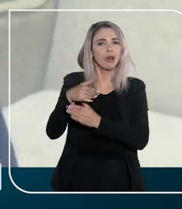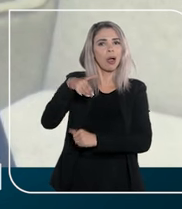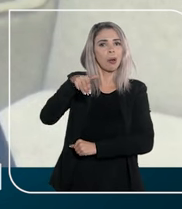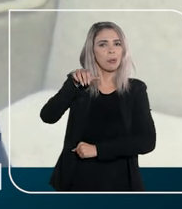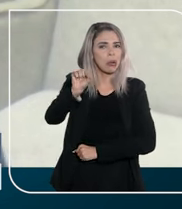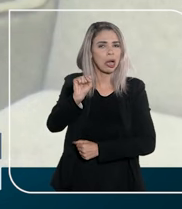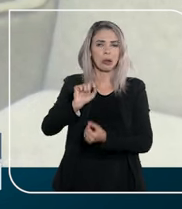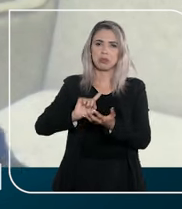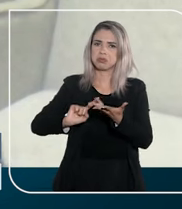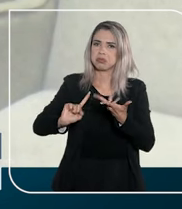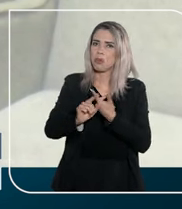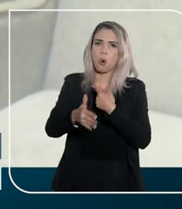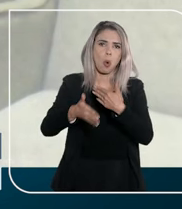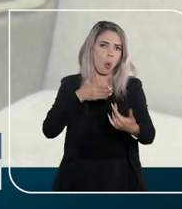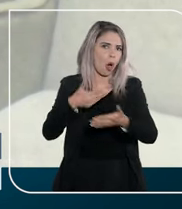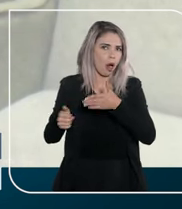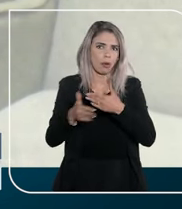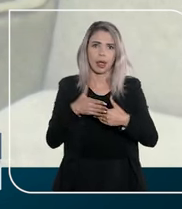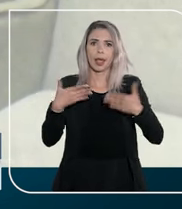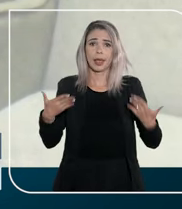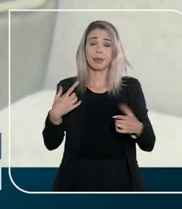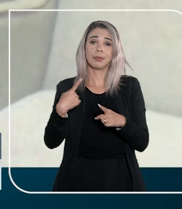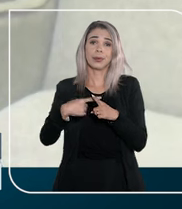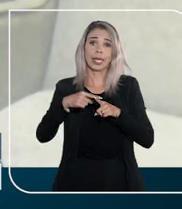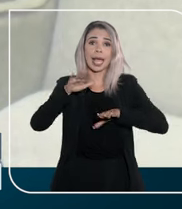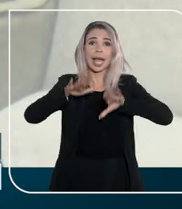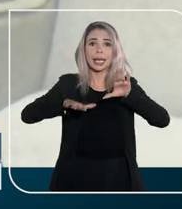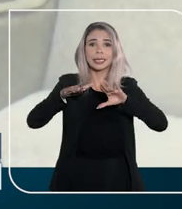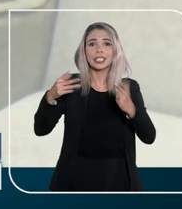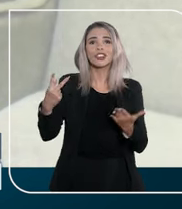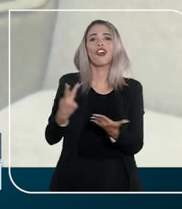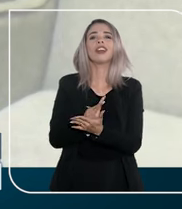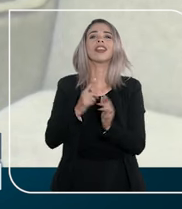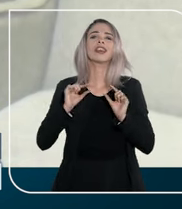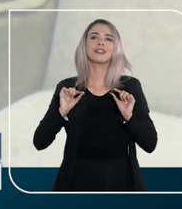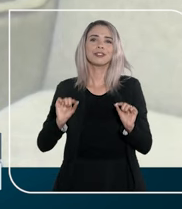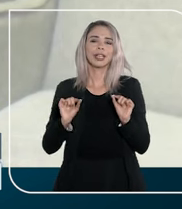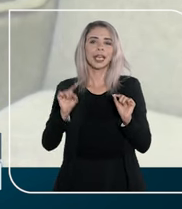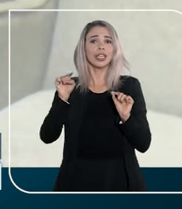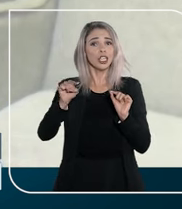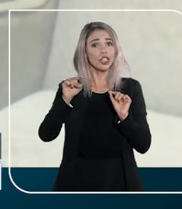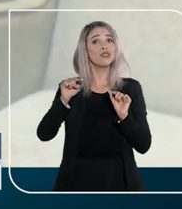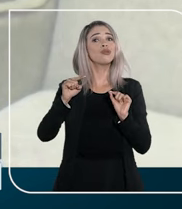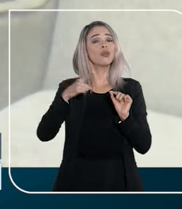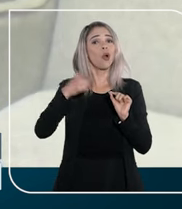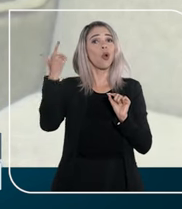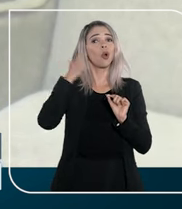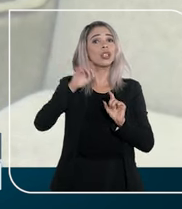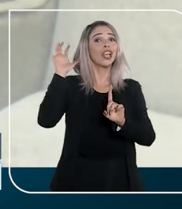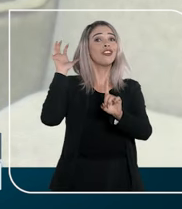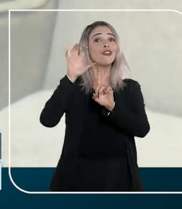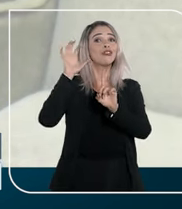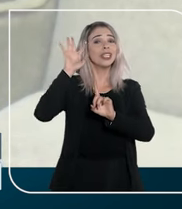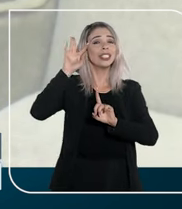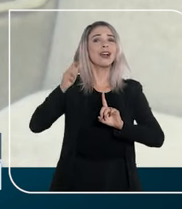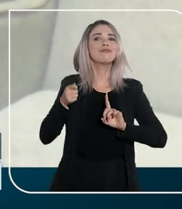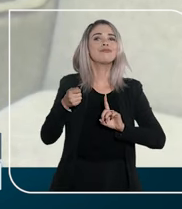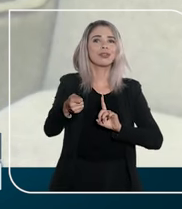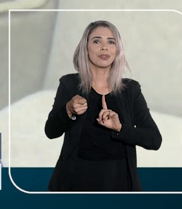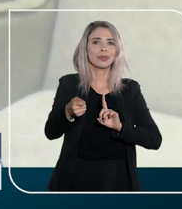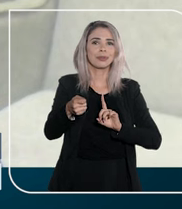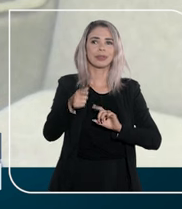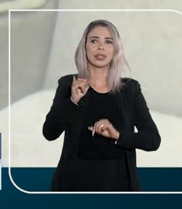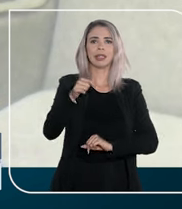qualquer medida judicial, porque muitas vezes isso influencia, inclusive, o julgamento, né? Seríamos